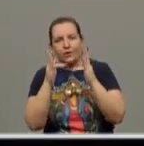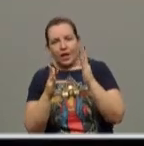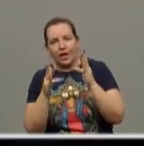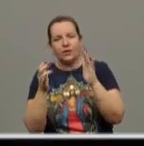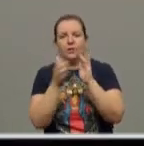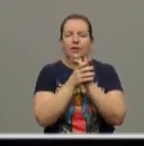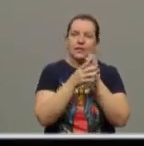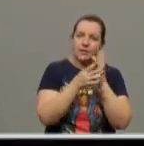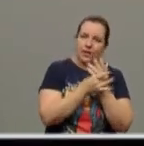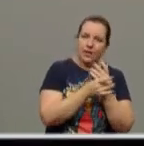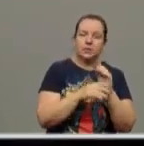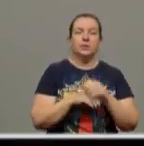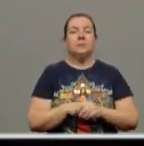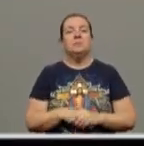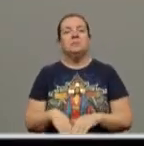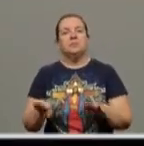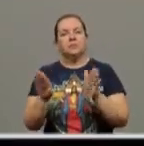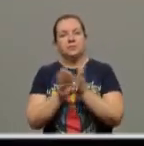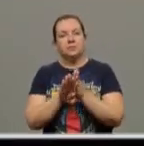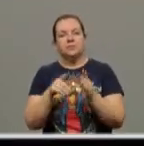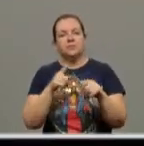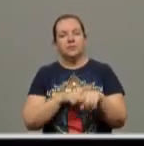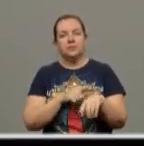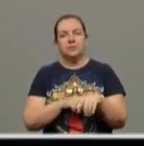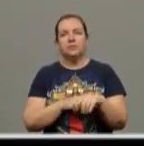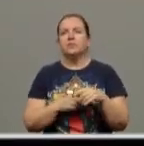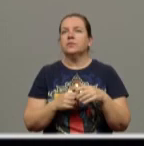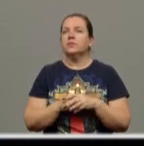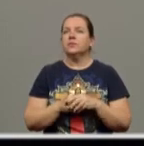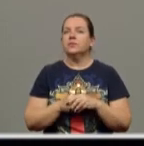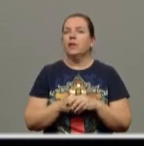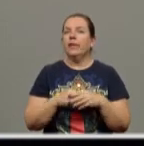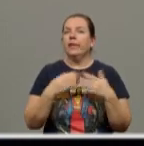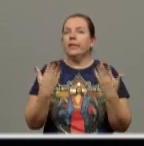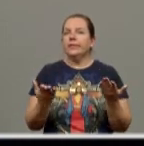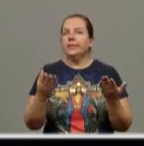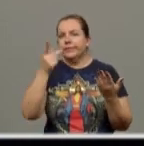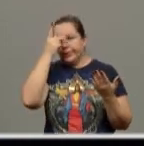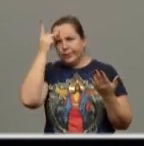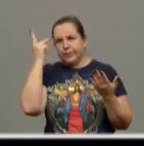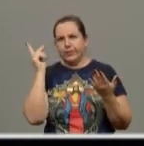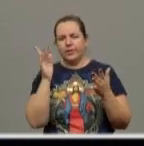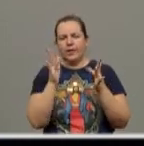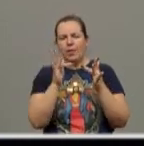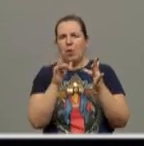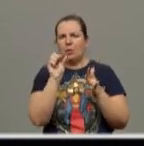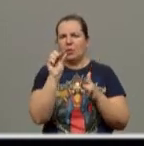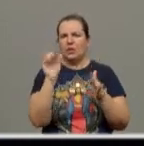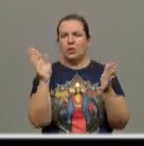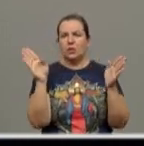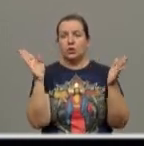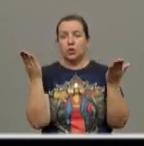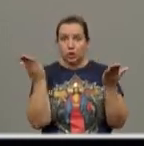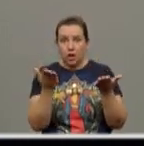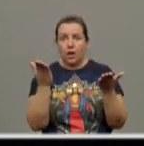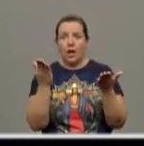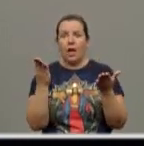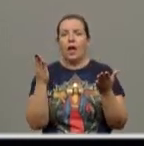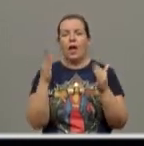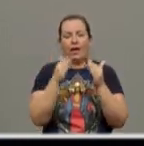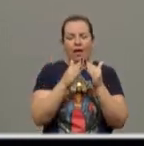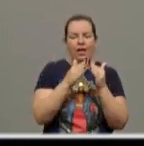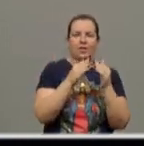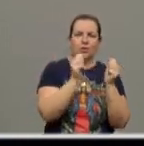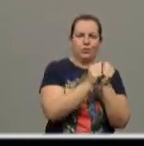ali. Chega no tempo do noivado, então aí já estão praticamente vivendo juntos. E aí é o tempo ainda de esperar e de se